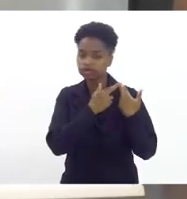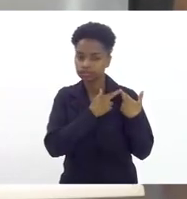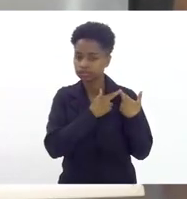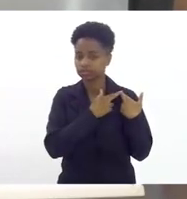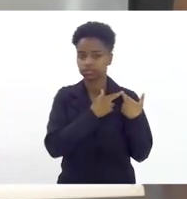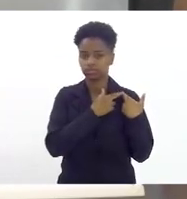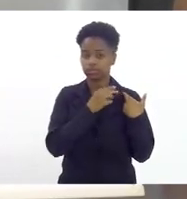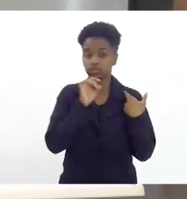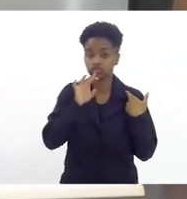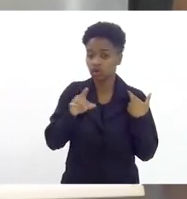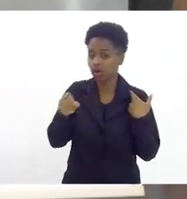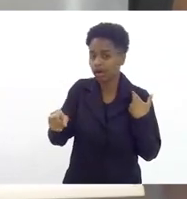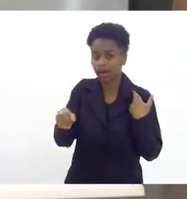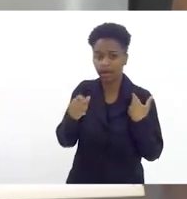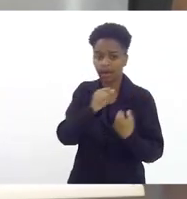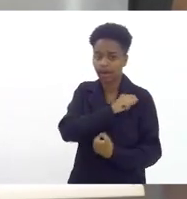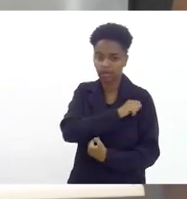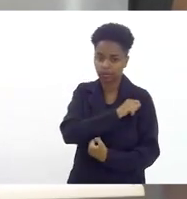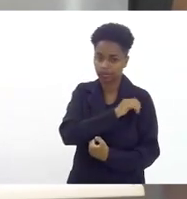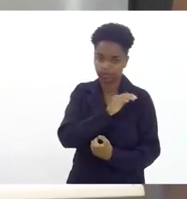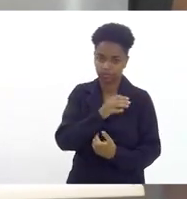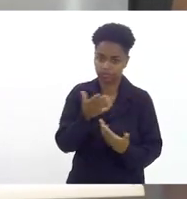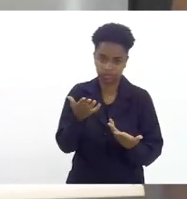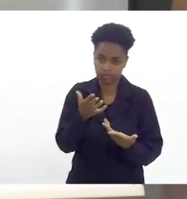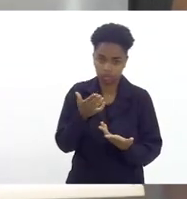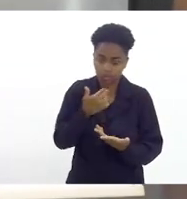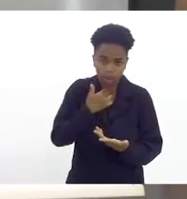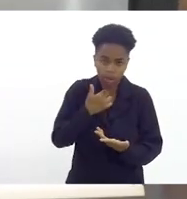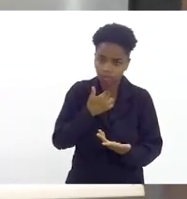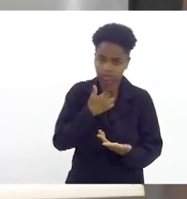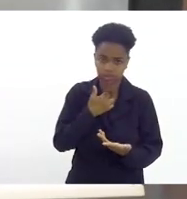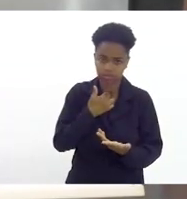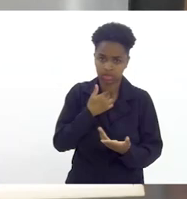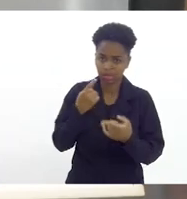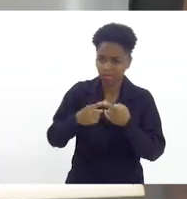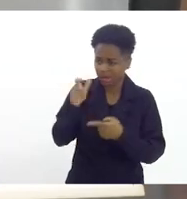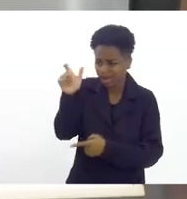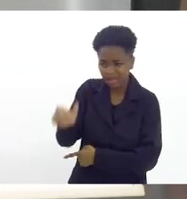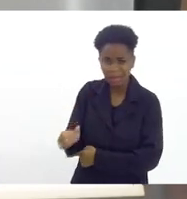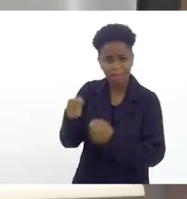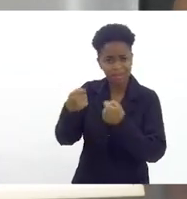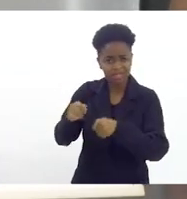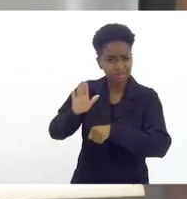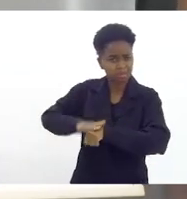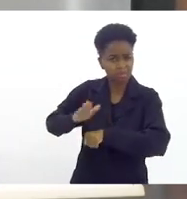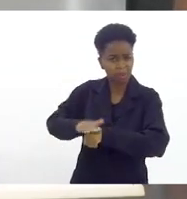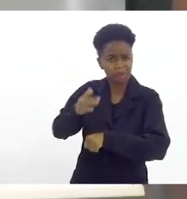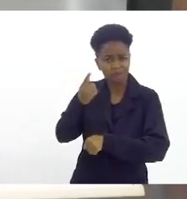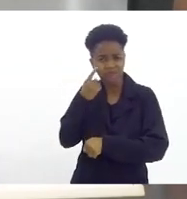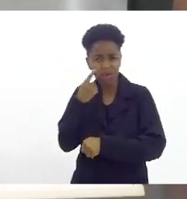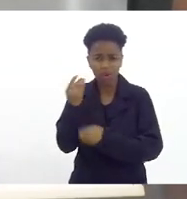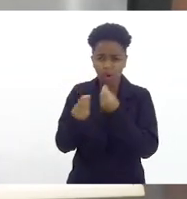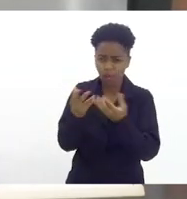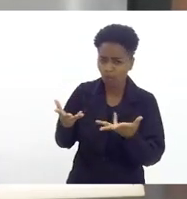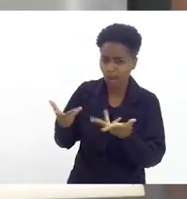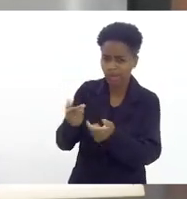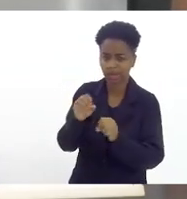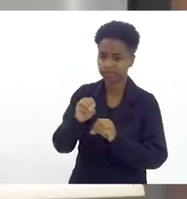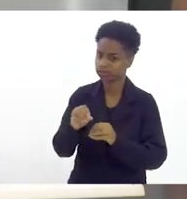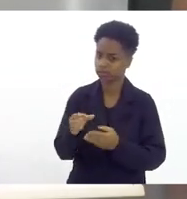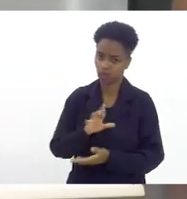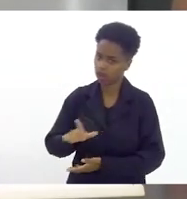sobre as costas como responsabilidade maior do aluno não é o aluno que precisa fiscalizar qualidade do ensino que ele